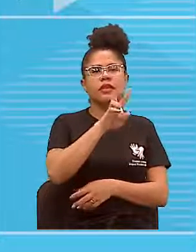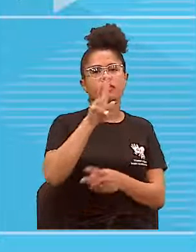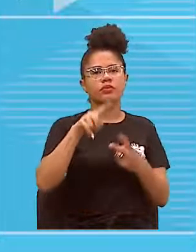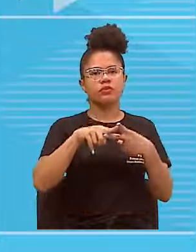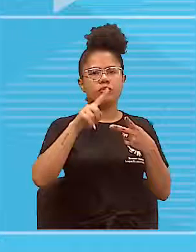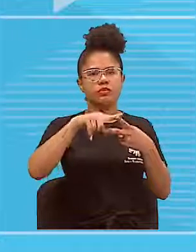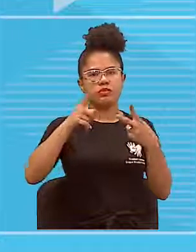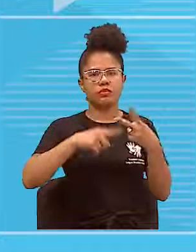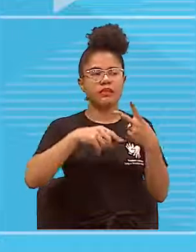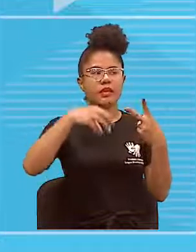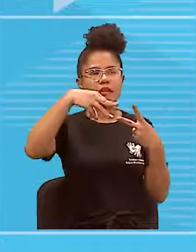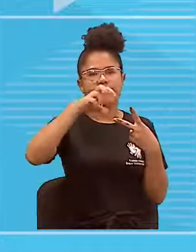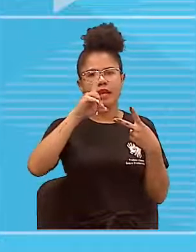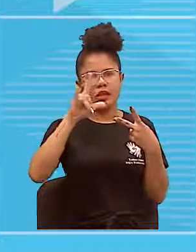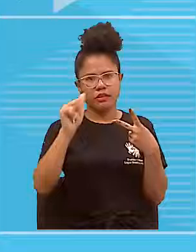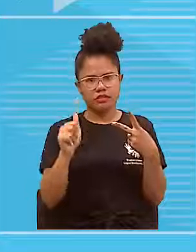média